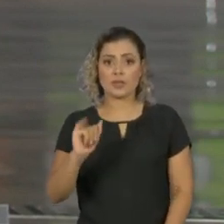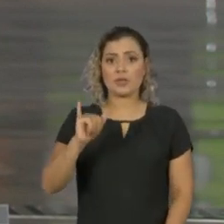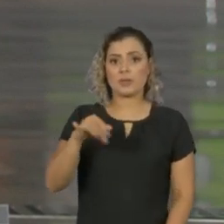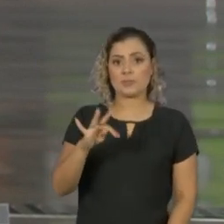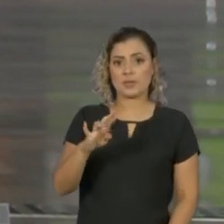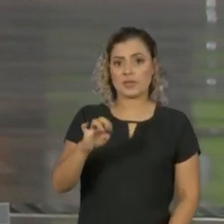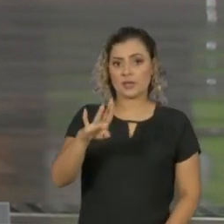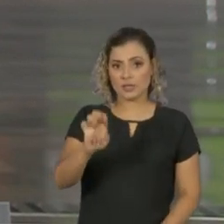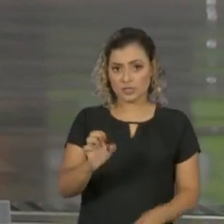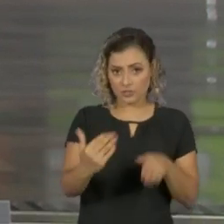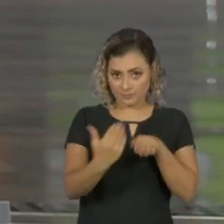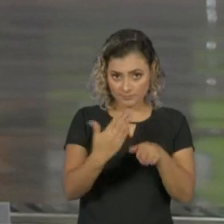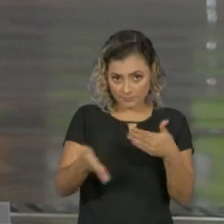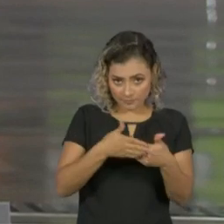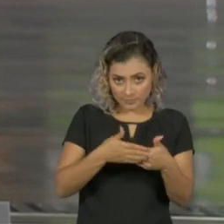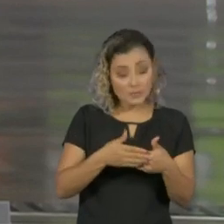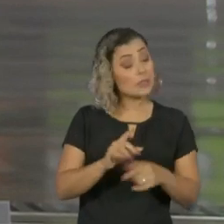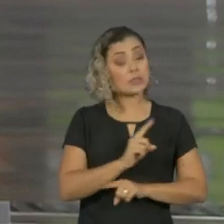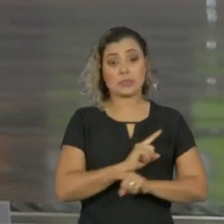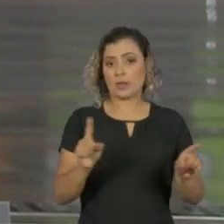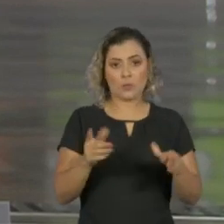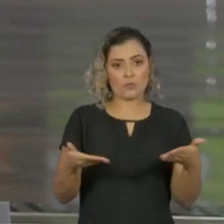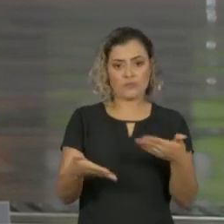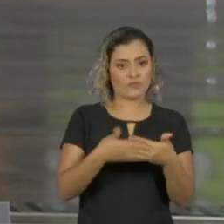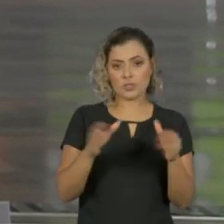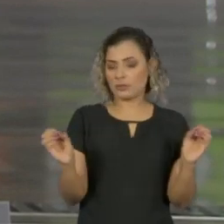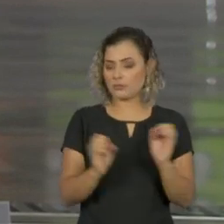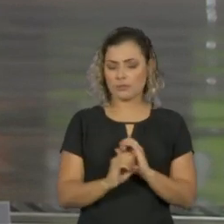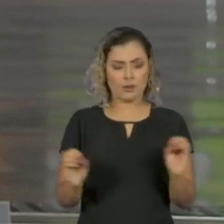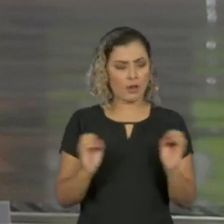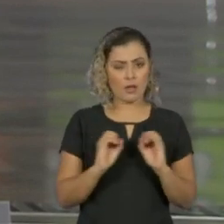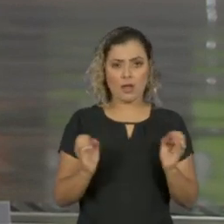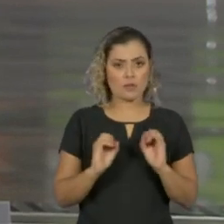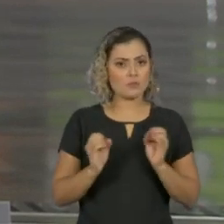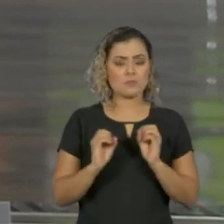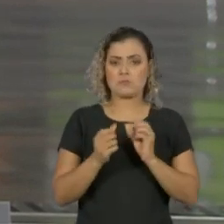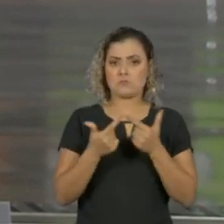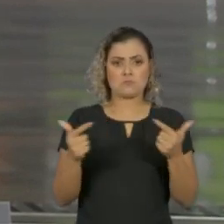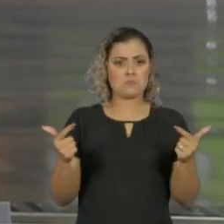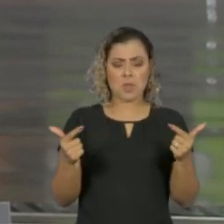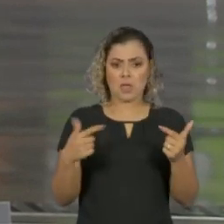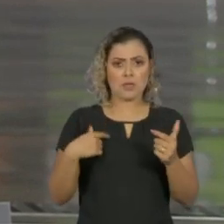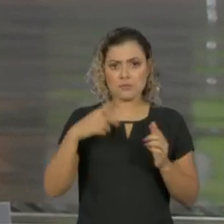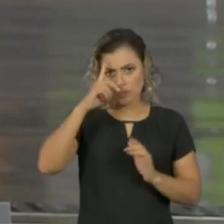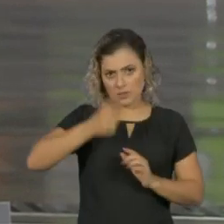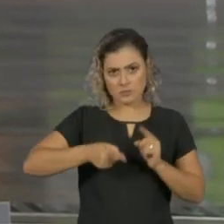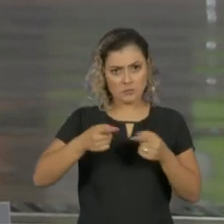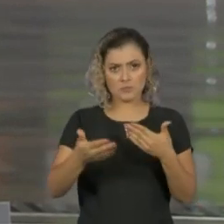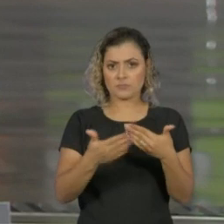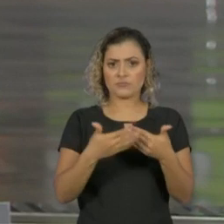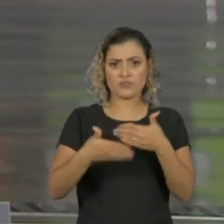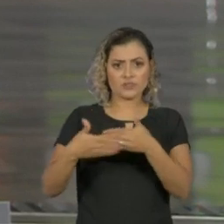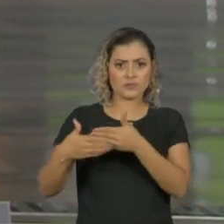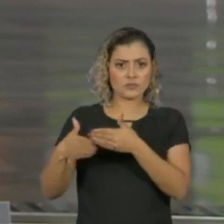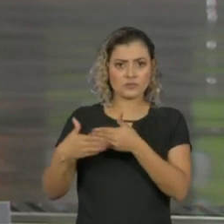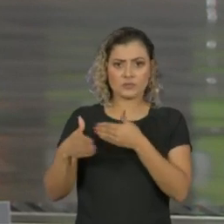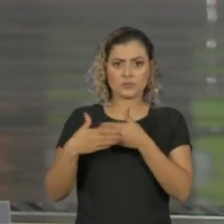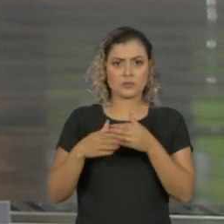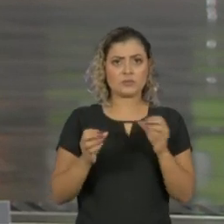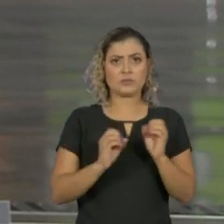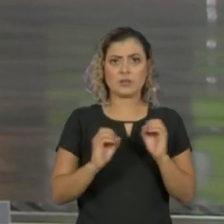mesmo respondo. A resposta é não. Nesse momento, não. Não há nenhuma medida que determine o fechamento do